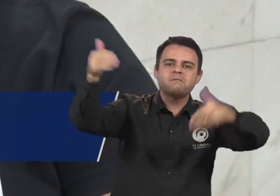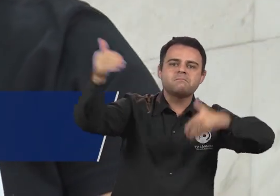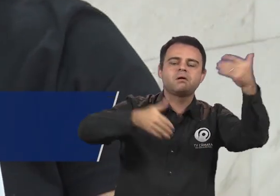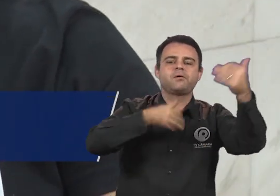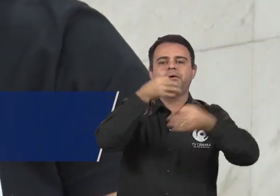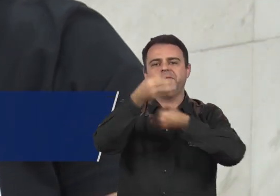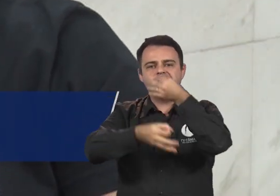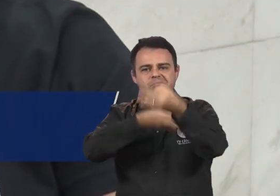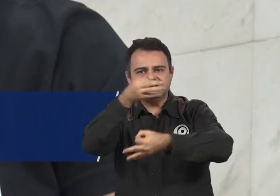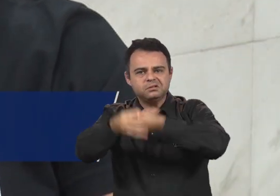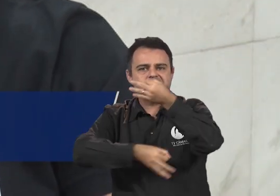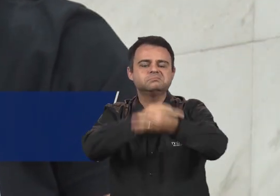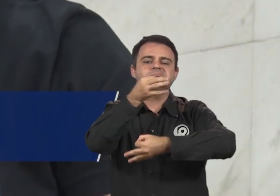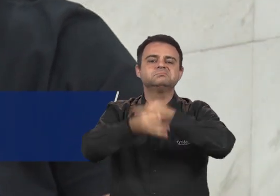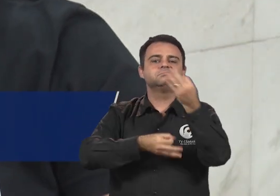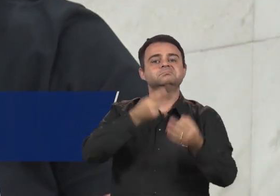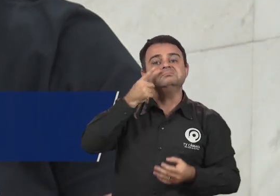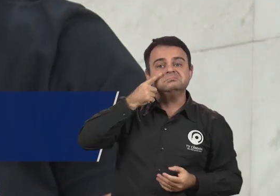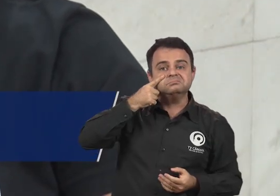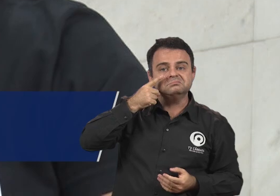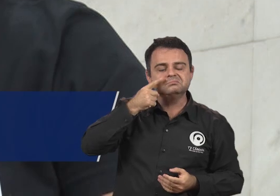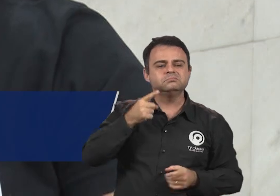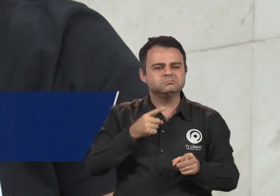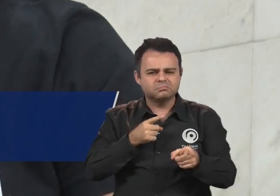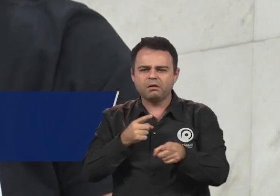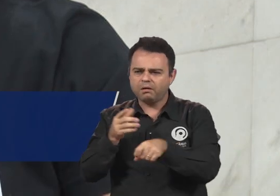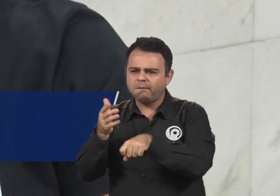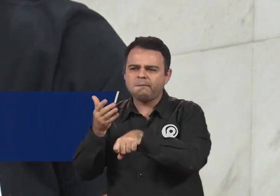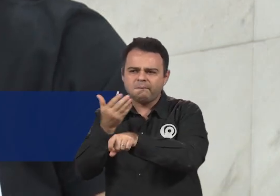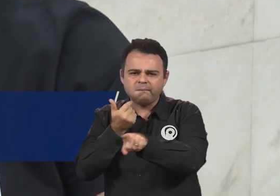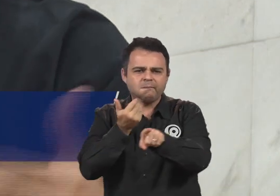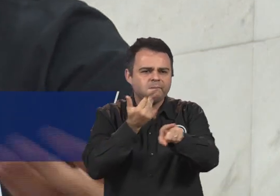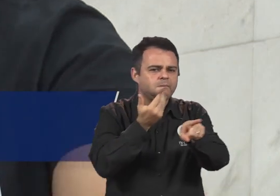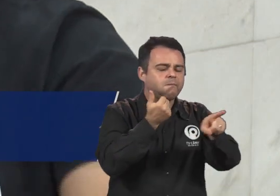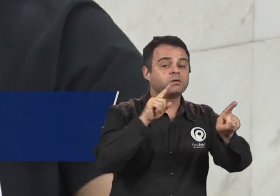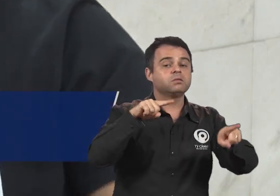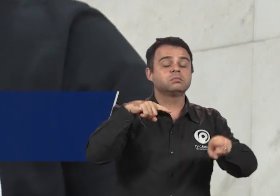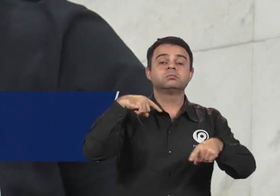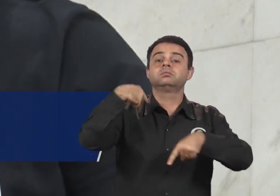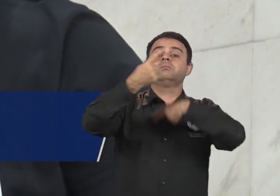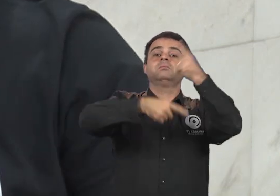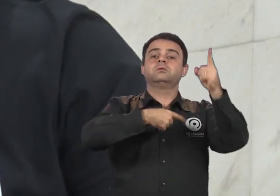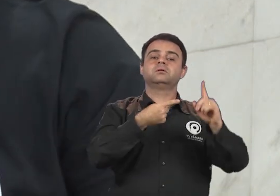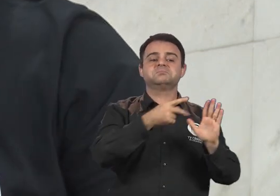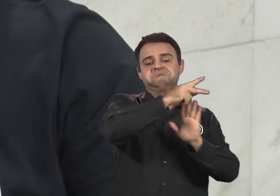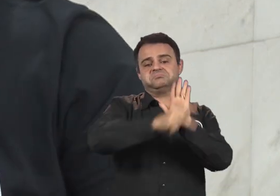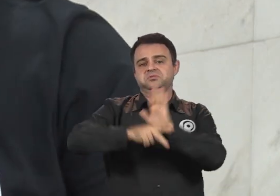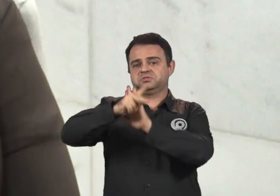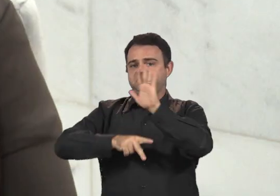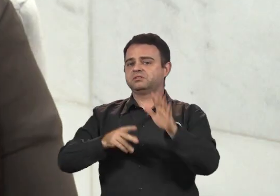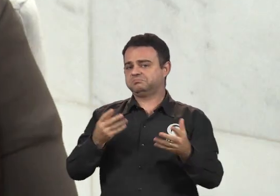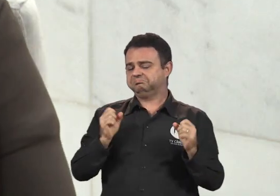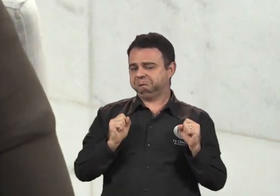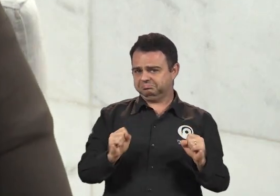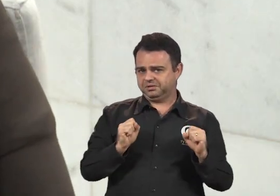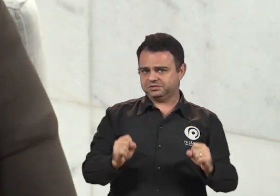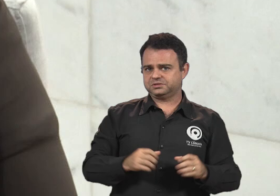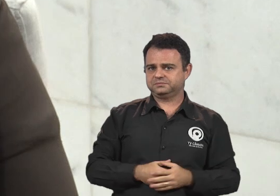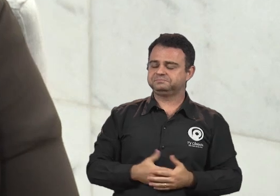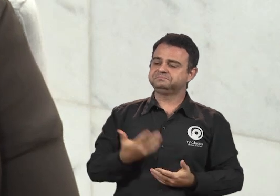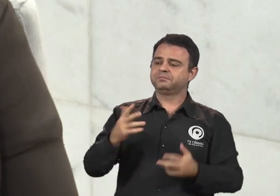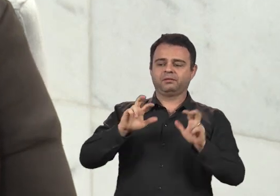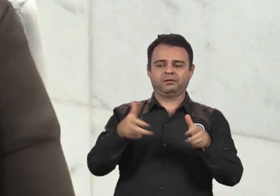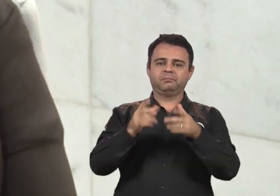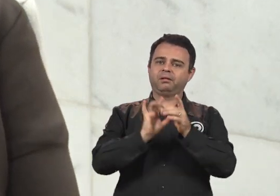opiniões e que a gente consiga acatar como um bom político, como um servidor público. Aí. Isso, é importante a Câmara sempre de